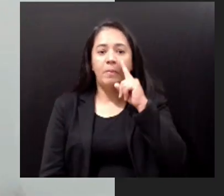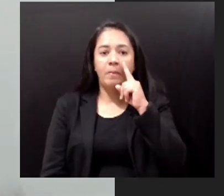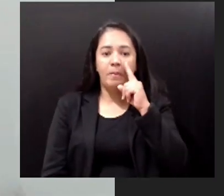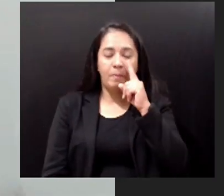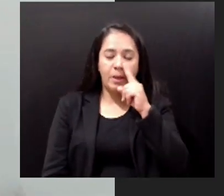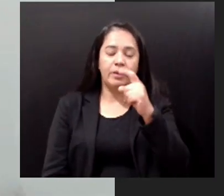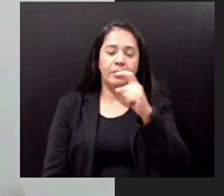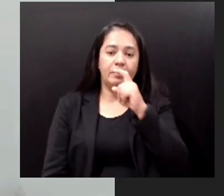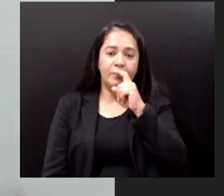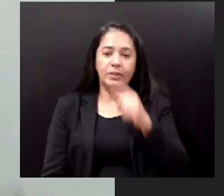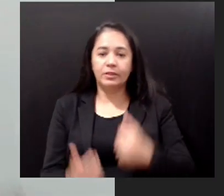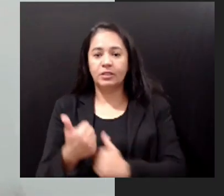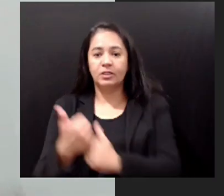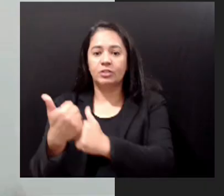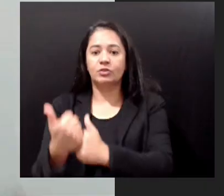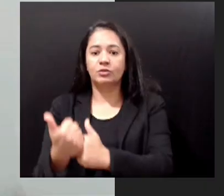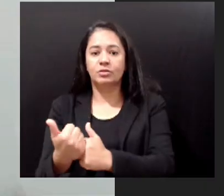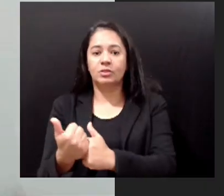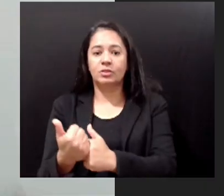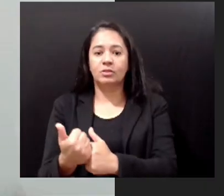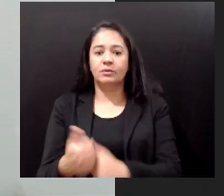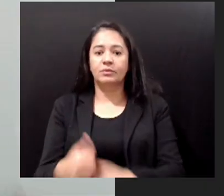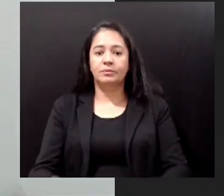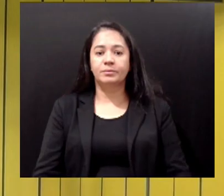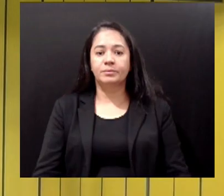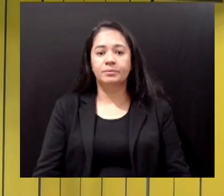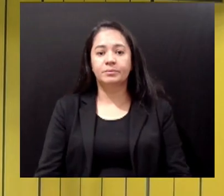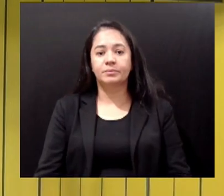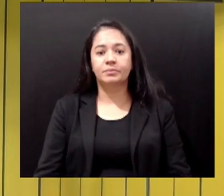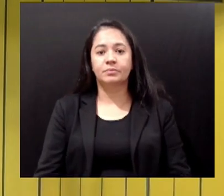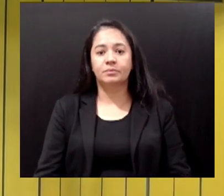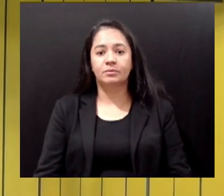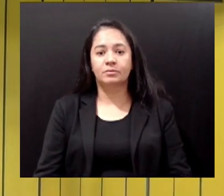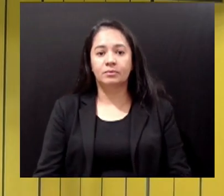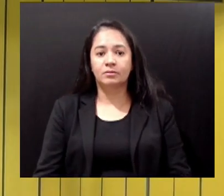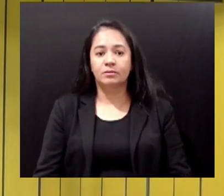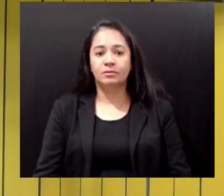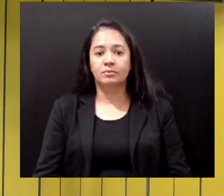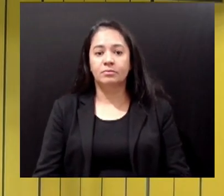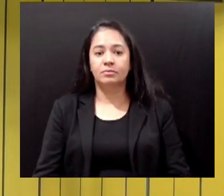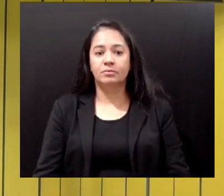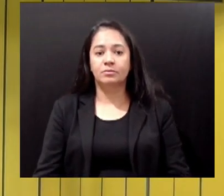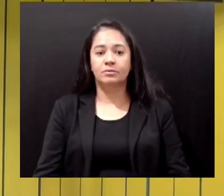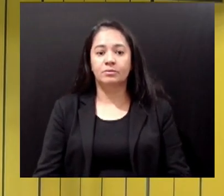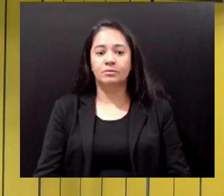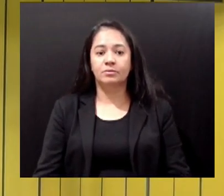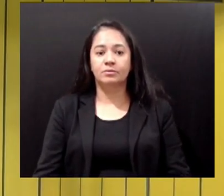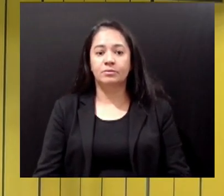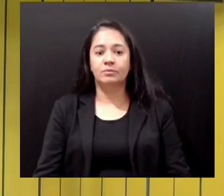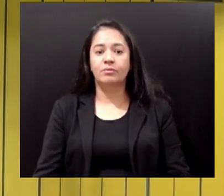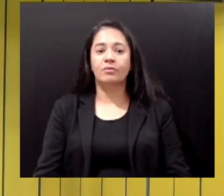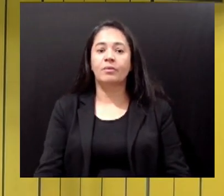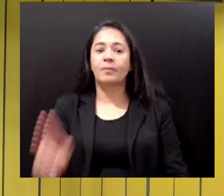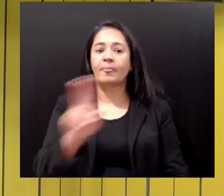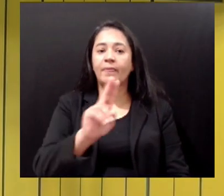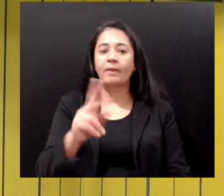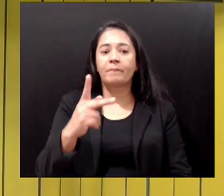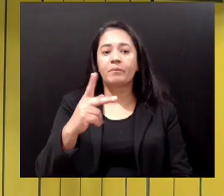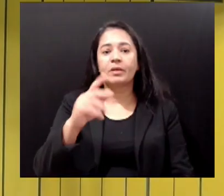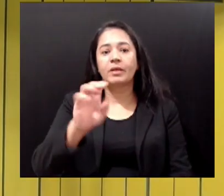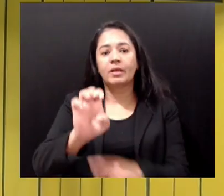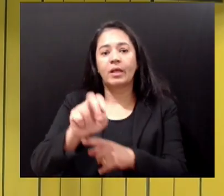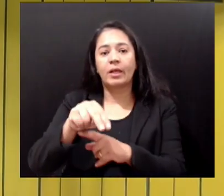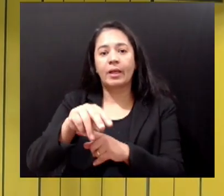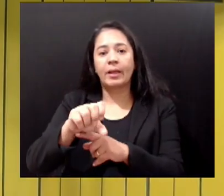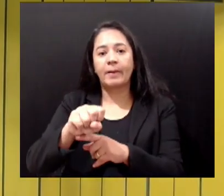filhos desde que eles tenham condições. Correto. O nome é pensão alimentícia, o que